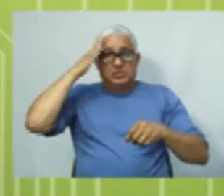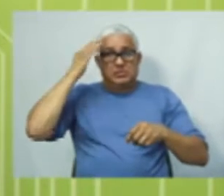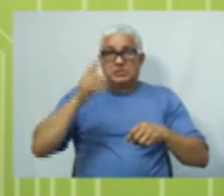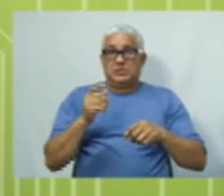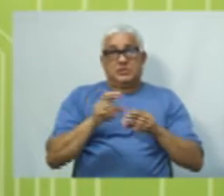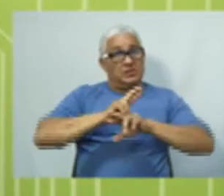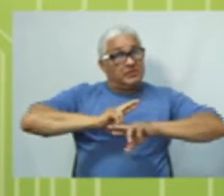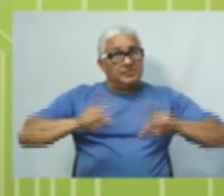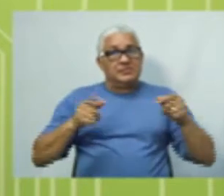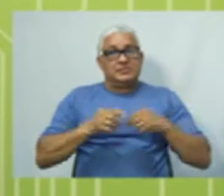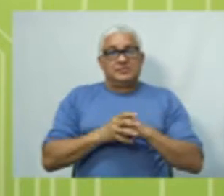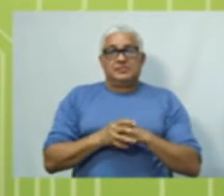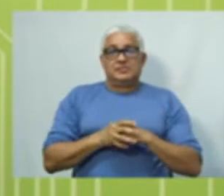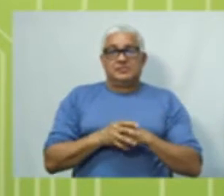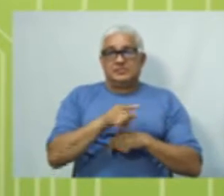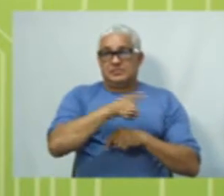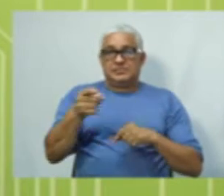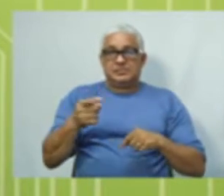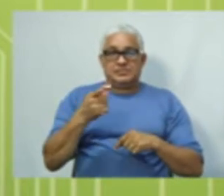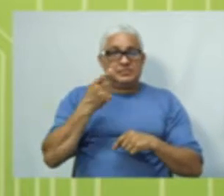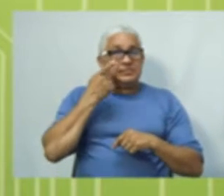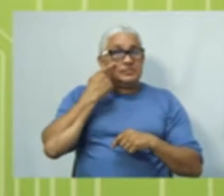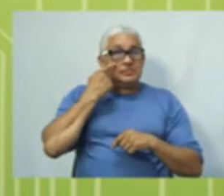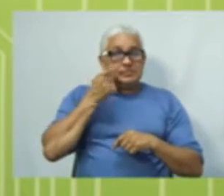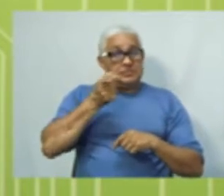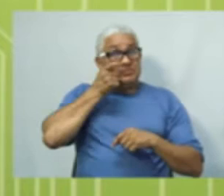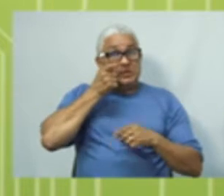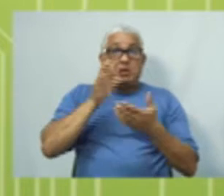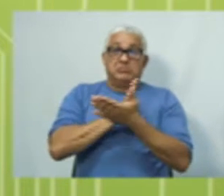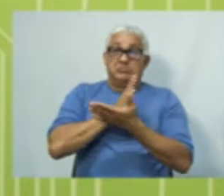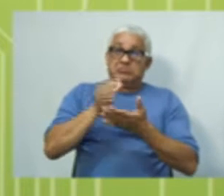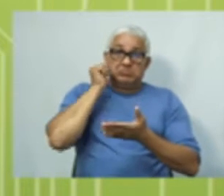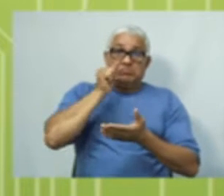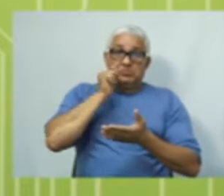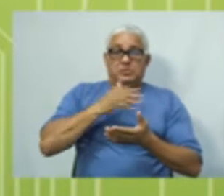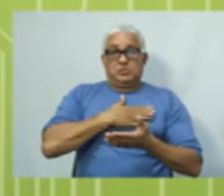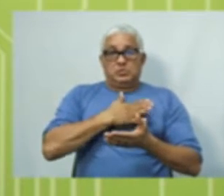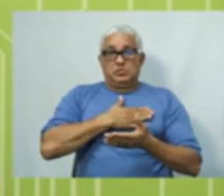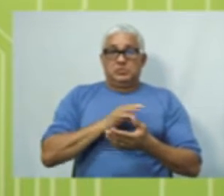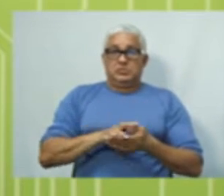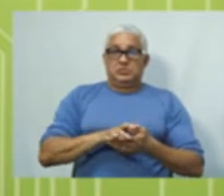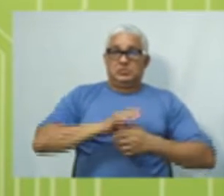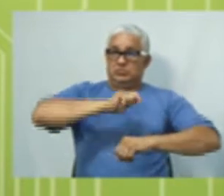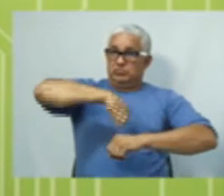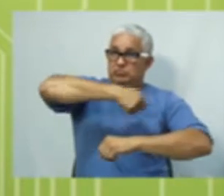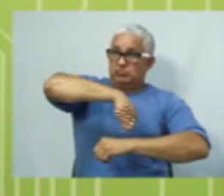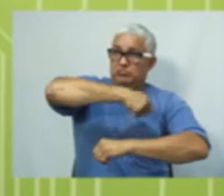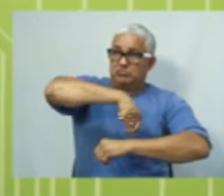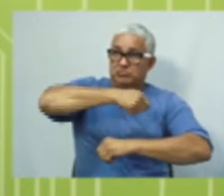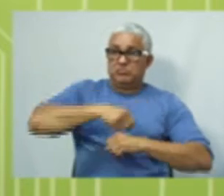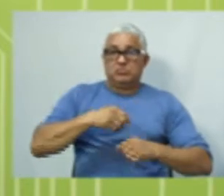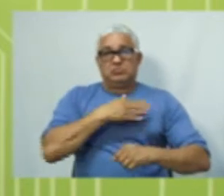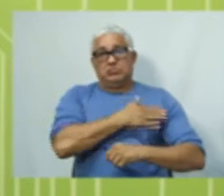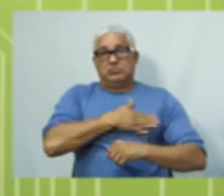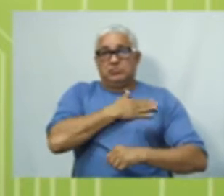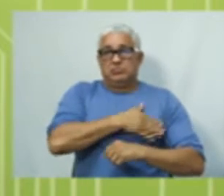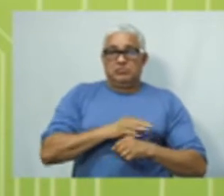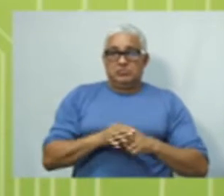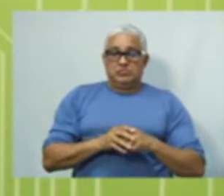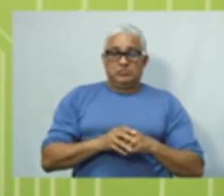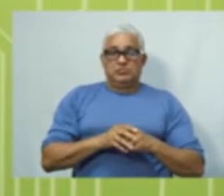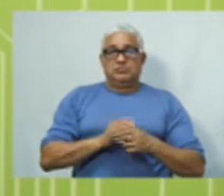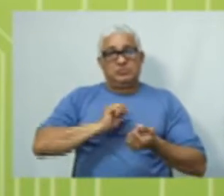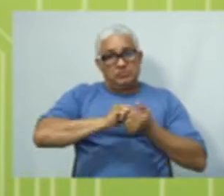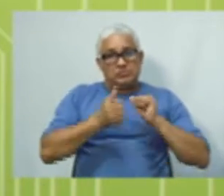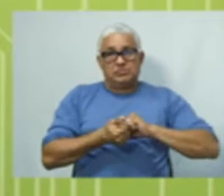aí vocês estão nos assistindo, tem muitas mulheres aí que gostam, né, dos serviços domésticos, gostam de aprimorar. Então, assim,